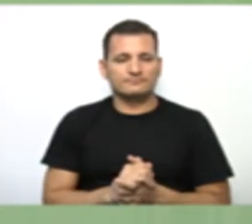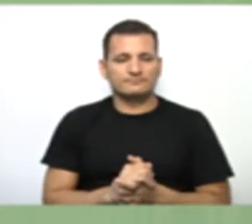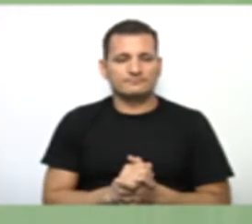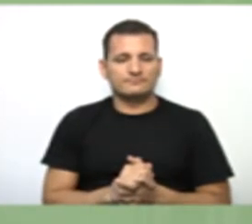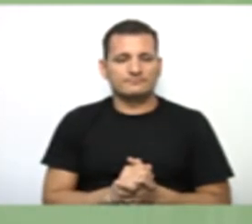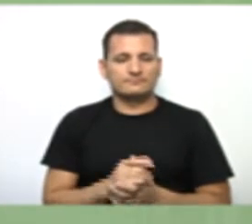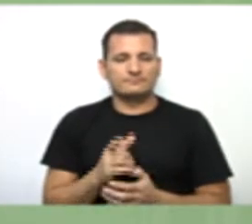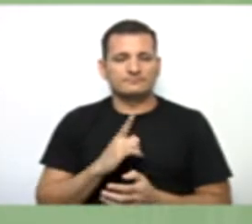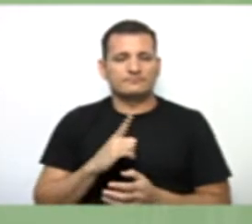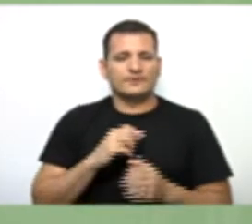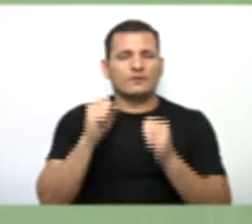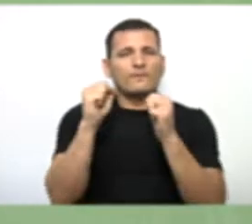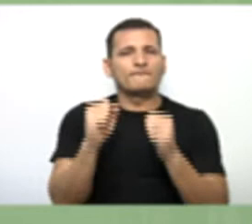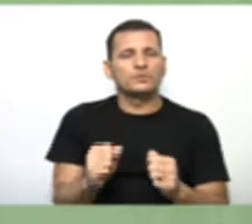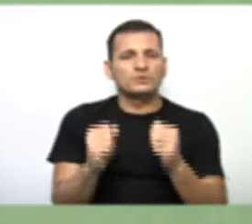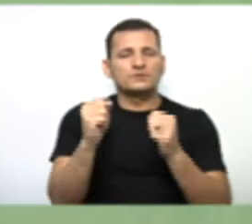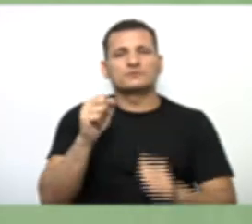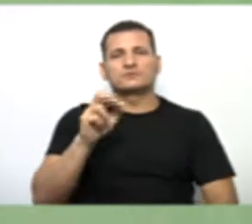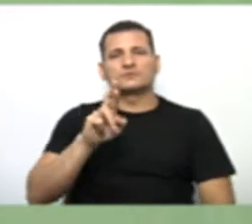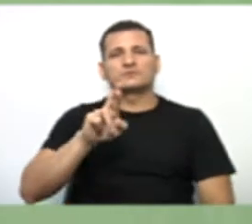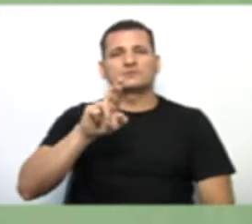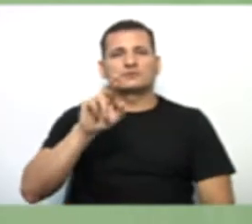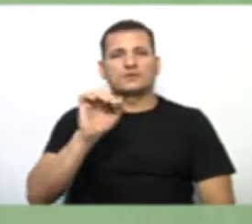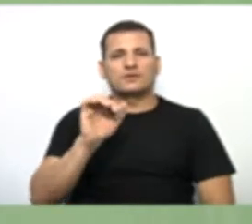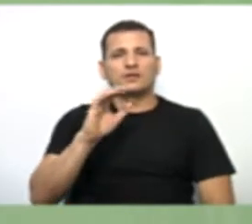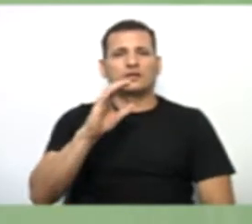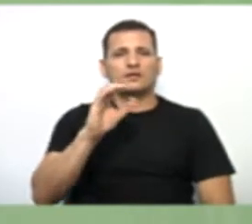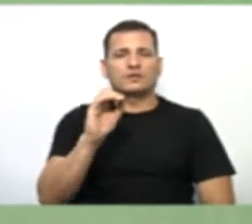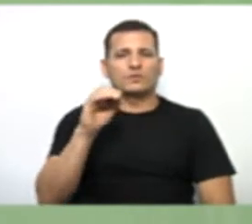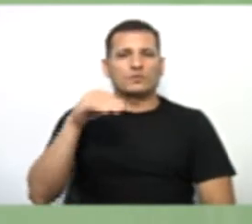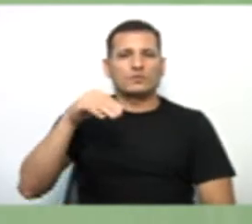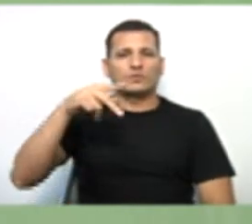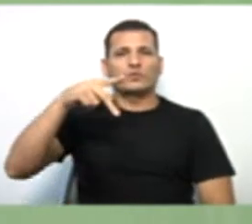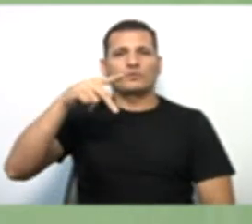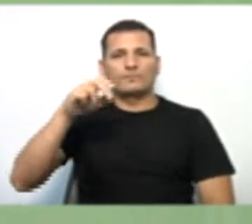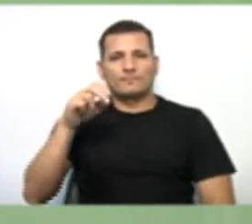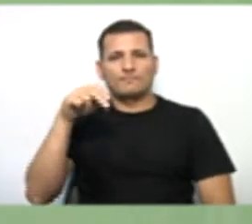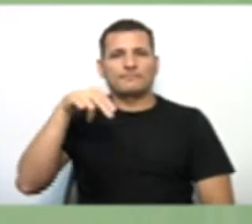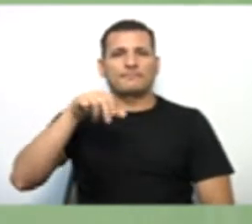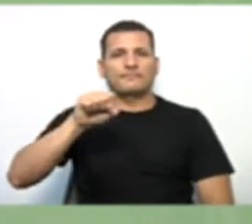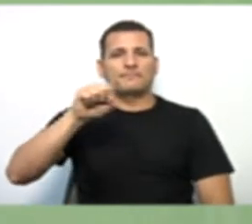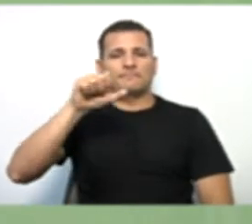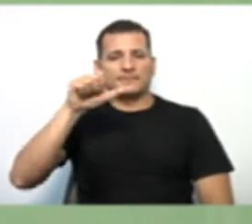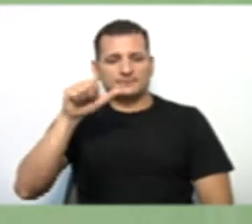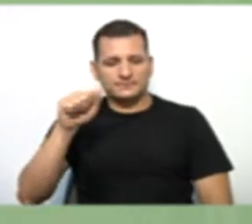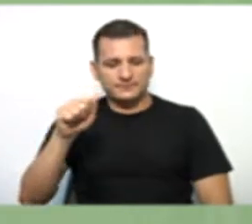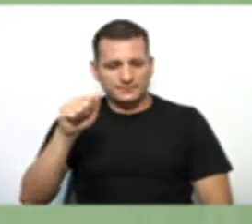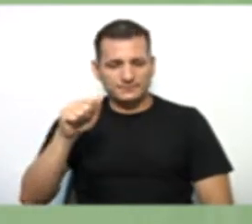da recompensa. Baseia-se na crença de que o indivíduo A, não é?